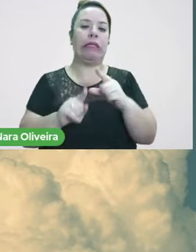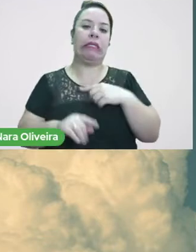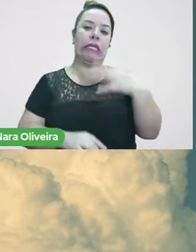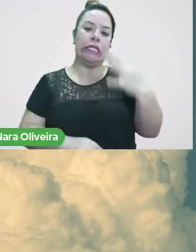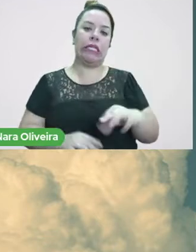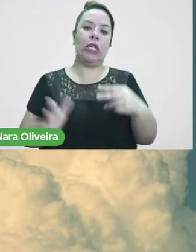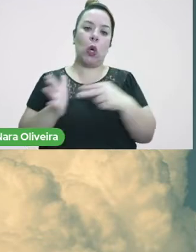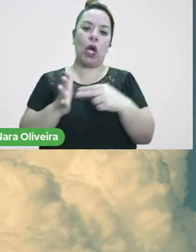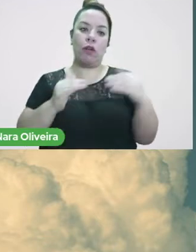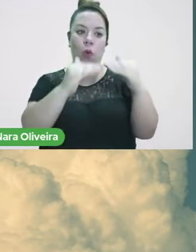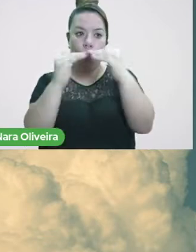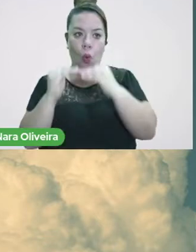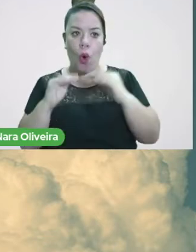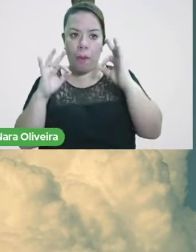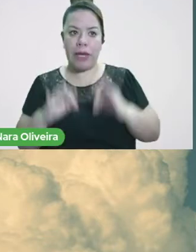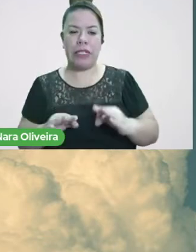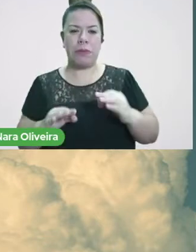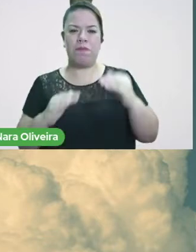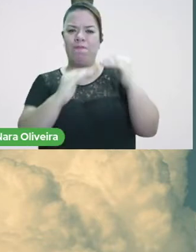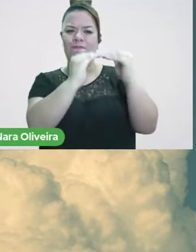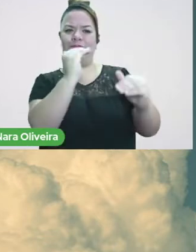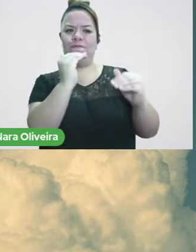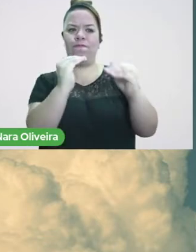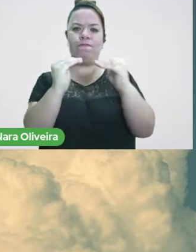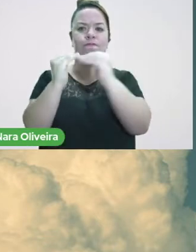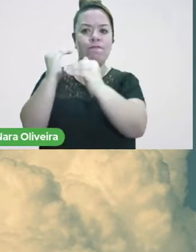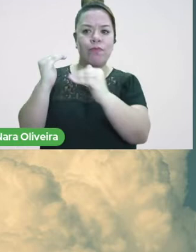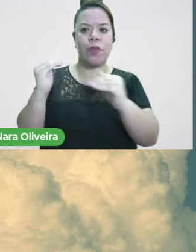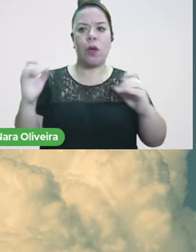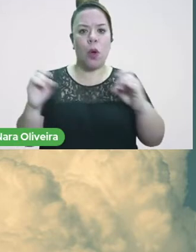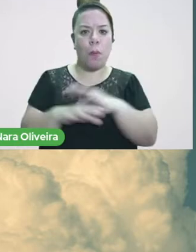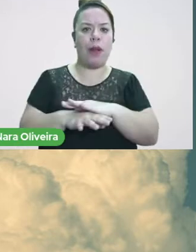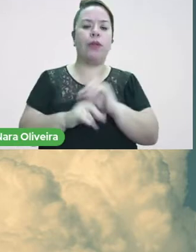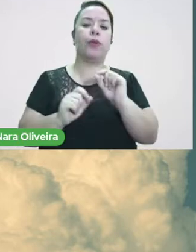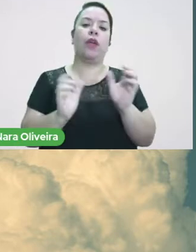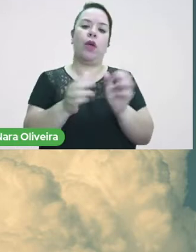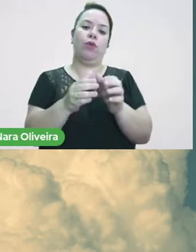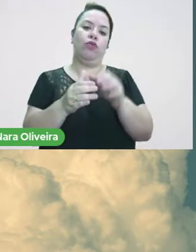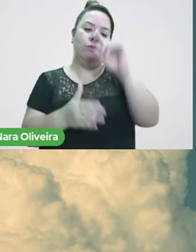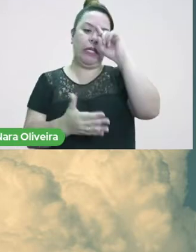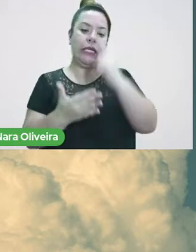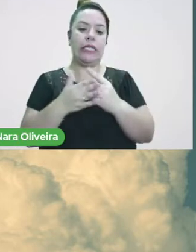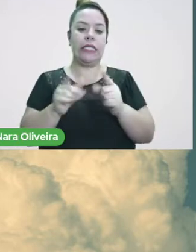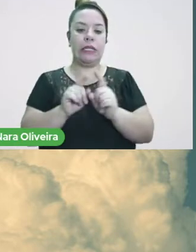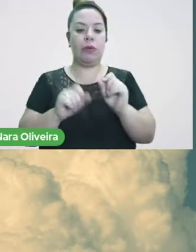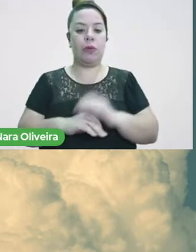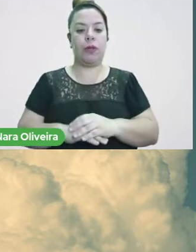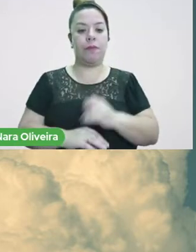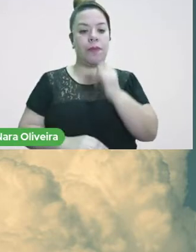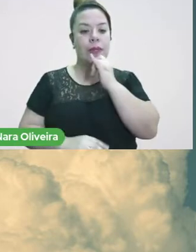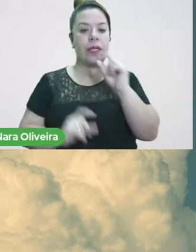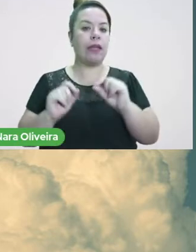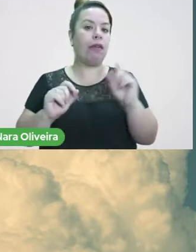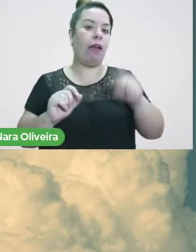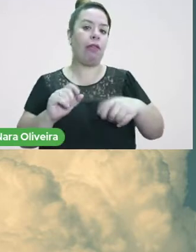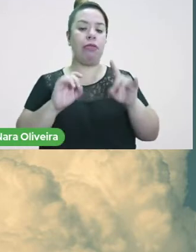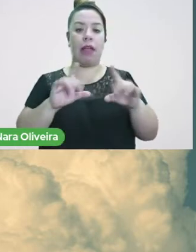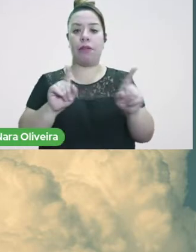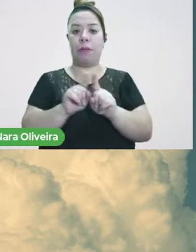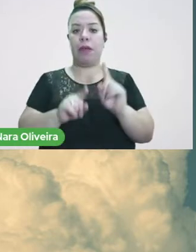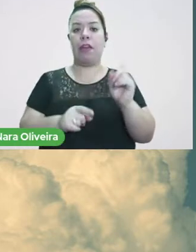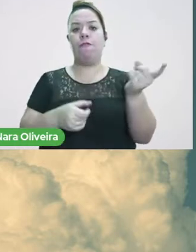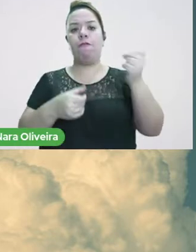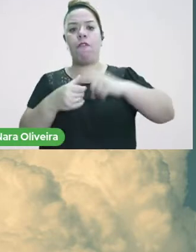acordado. Se não houver concordância quanto à completude, aí o time toma as decisões. É um débito técnico? Volta o card,